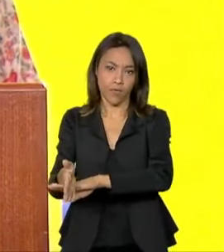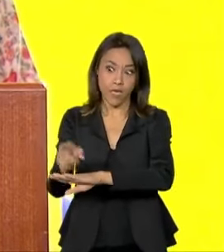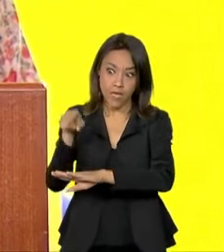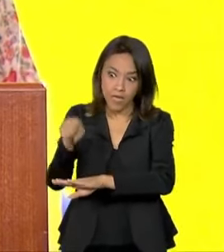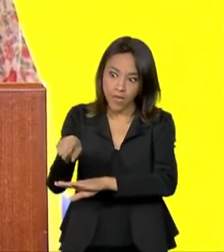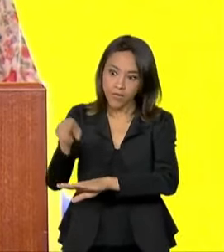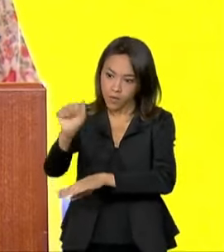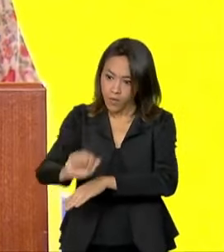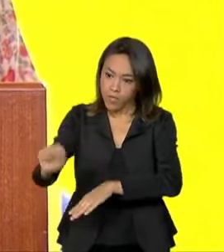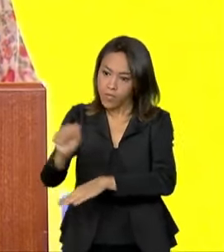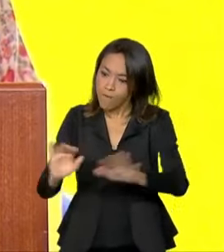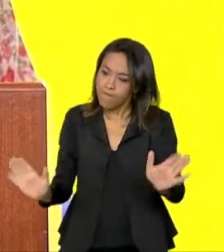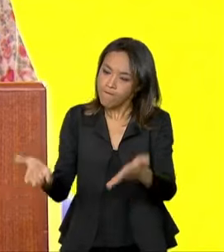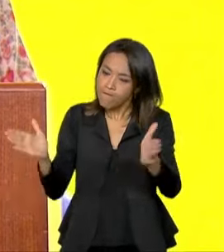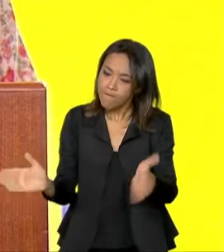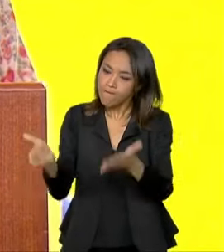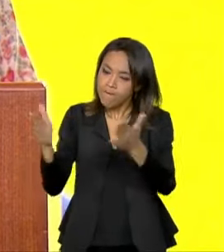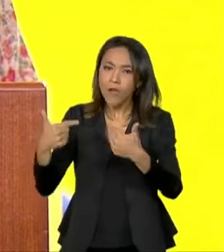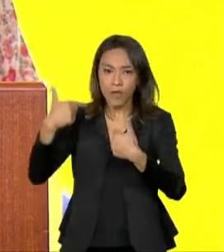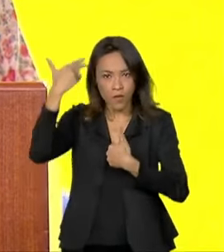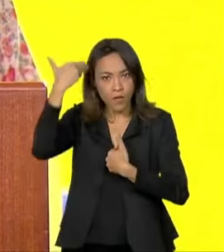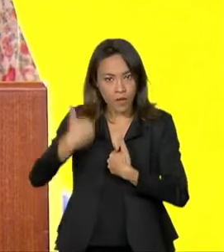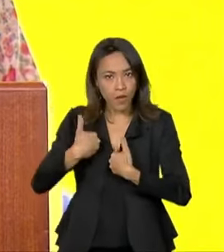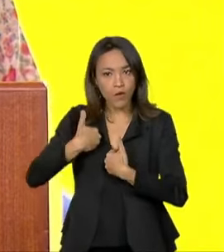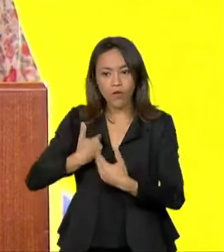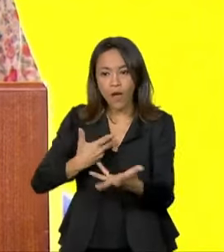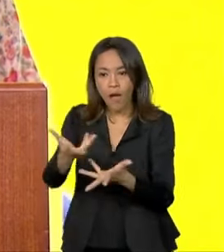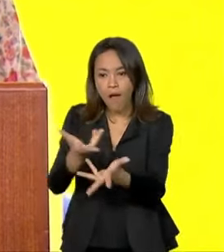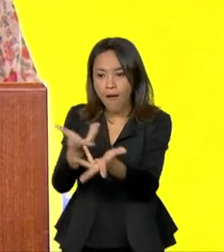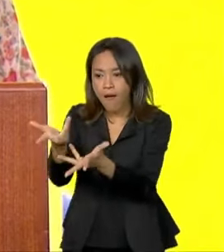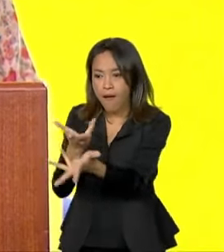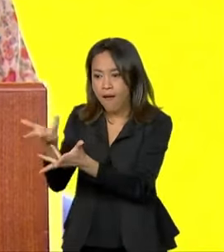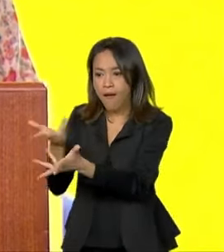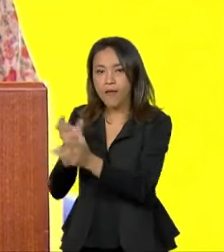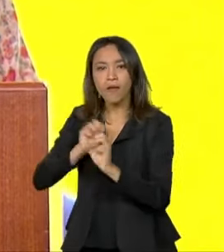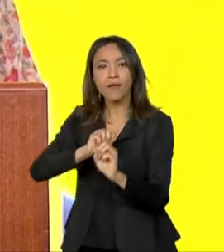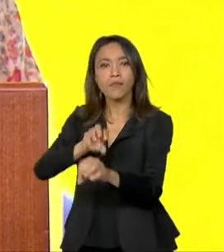E lá eu fui trabalhar com outras mulheres, o artesanato.